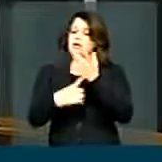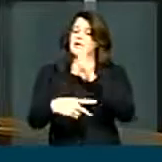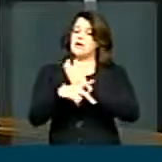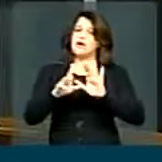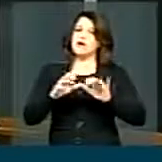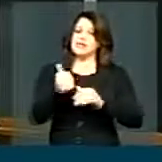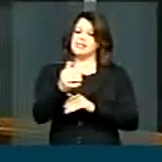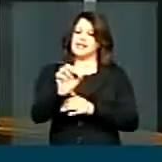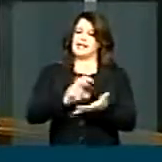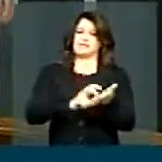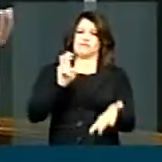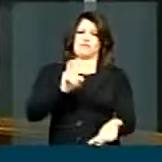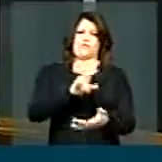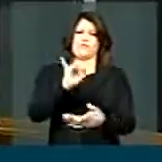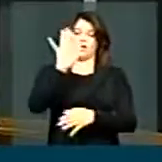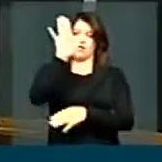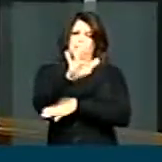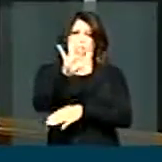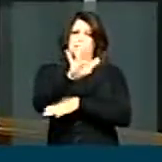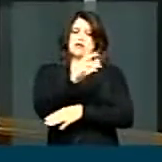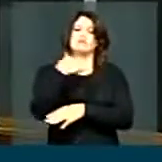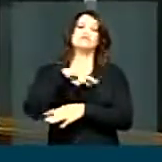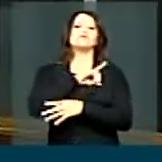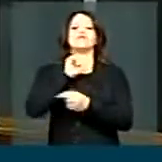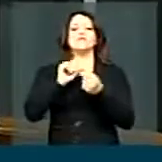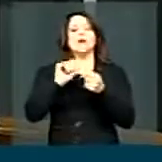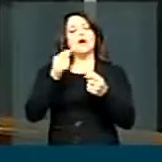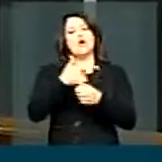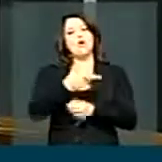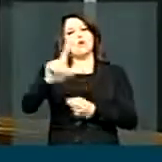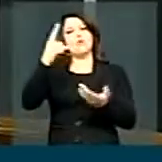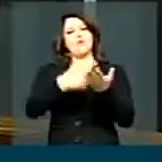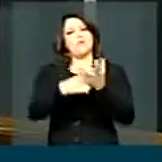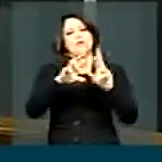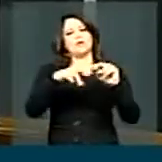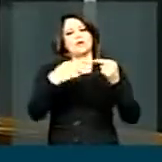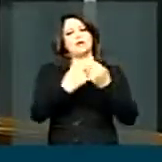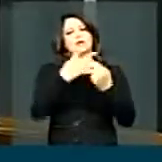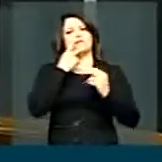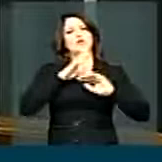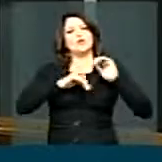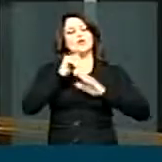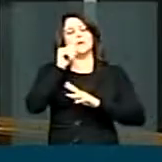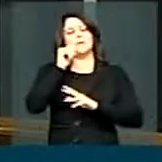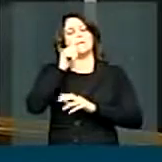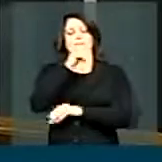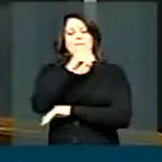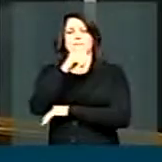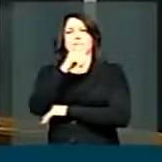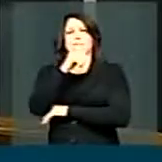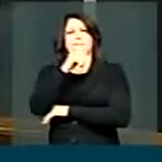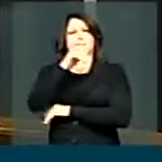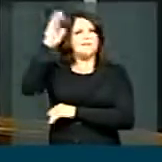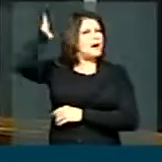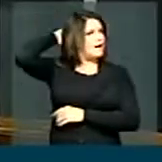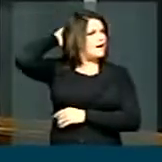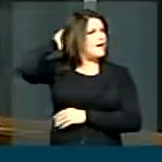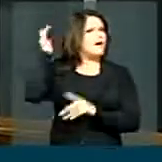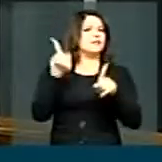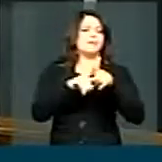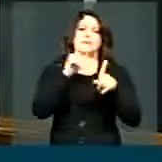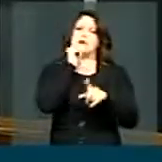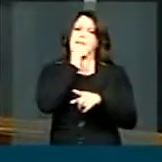das 10 da manhã. Na parte da tarde, nós teremos uma outra audiência pública que diz respeito ao Pará e ao Amapá, mas muito